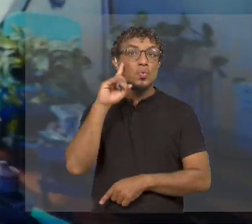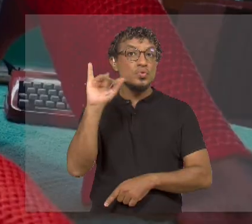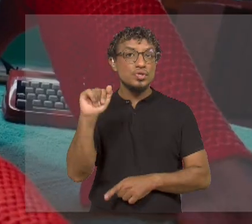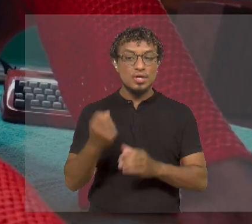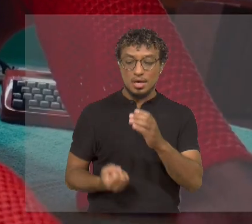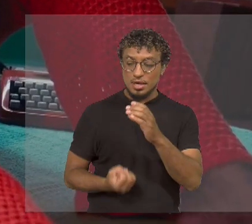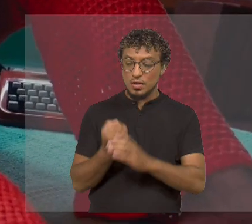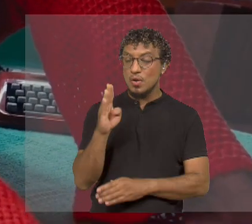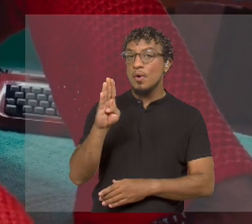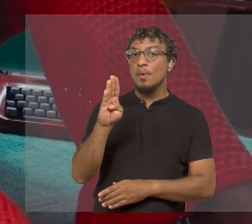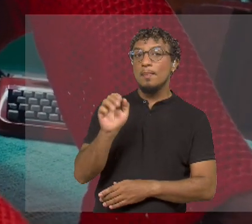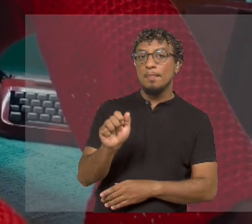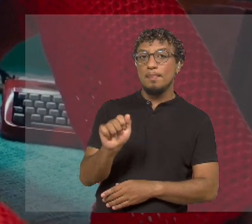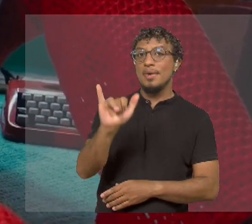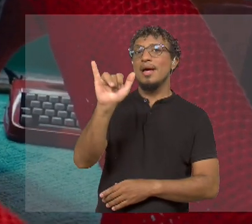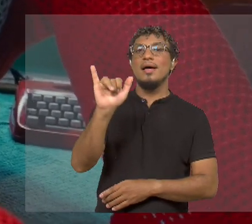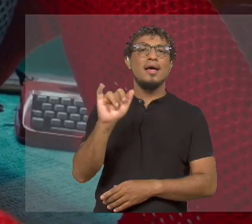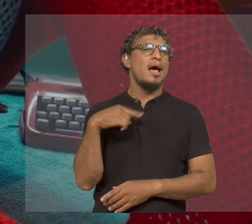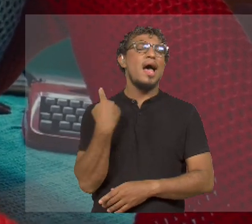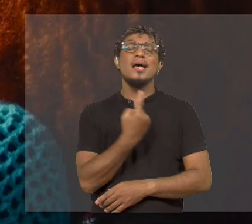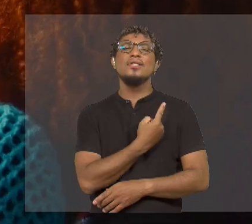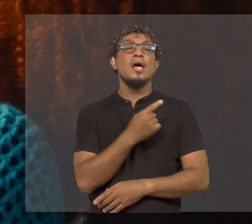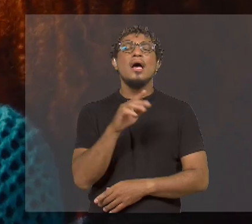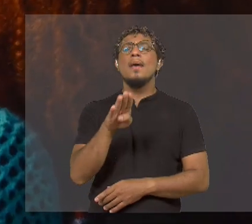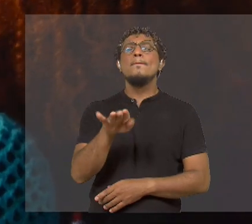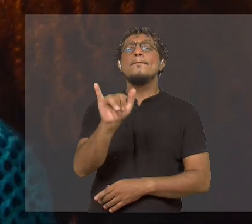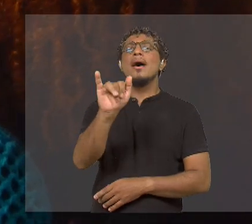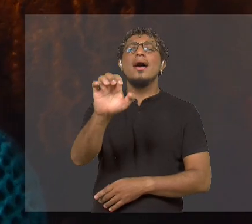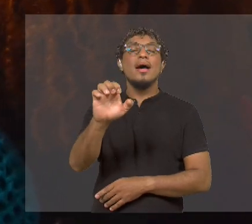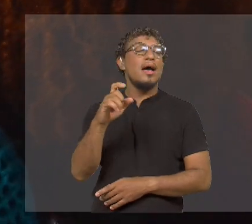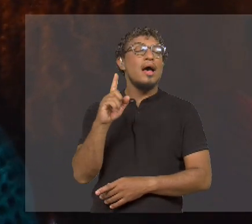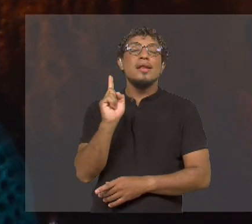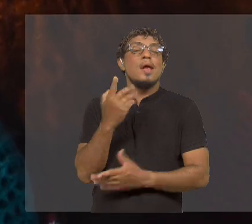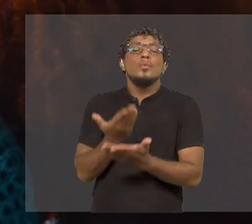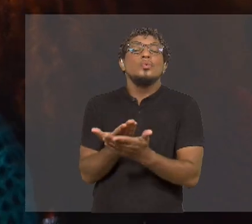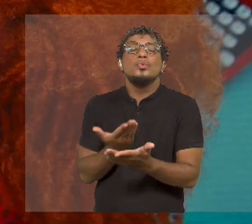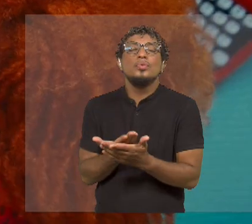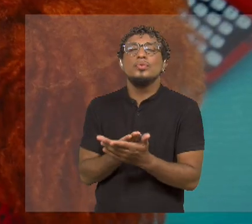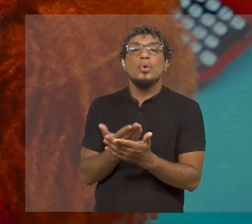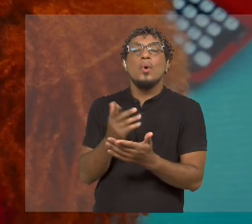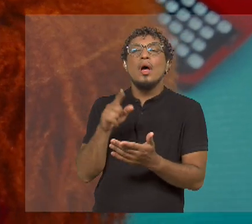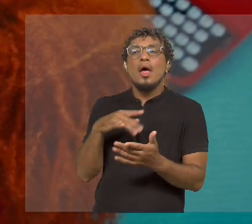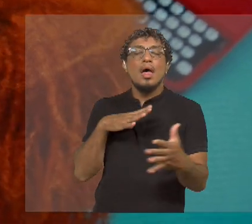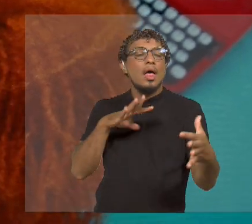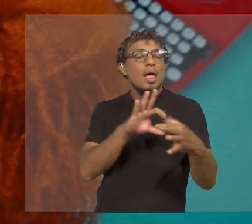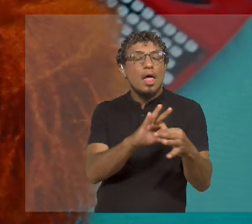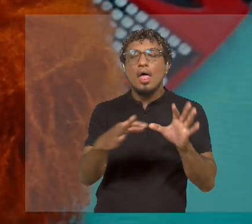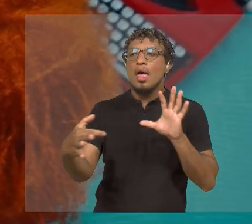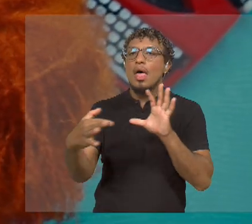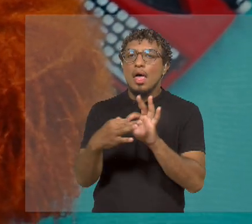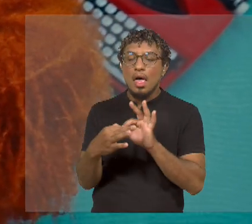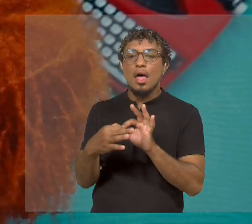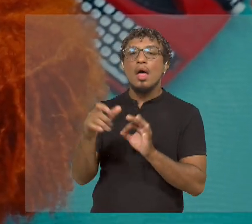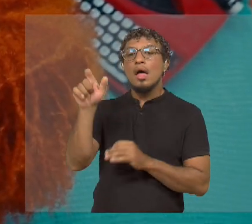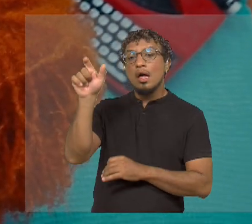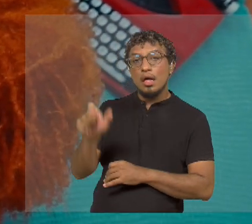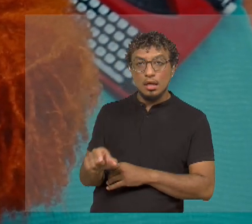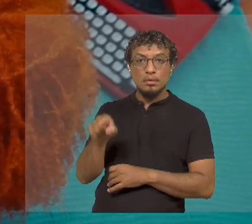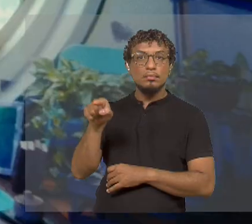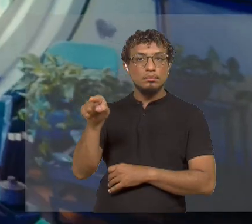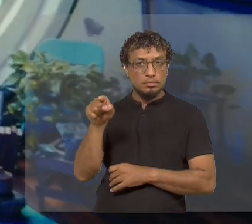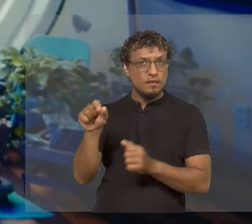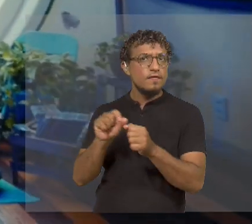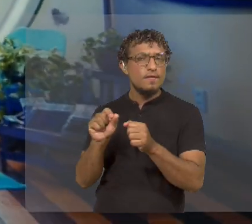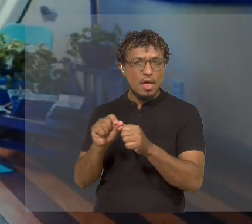aí a gente foi muito, não estudou, acho que não focou, acho que a gente foi muito pela conexão musical. O Ian Kaminsky fez a produção, né, e uma